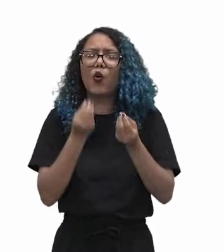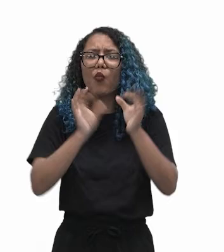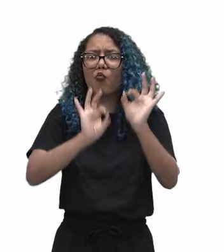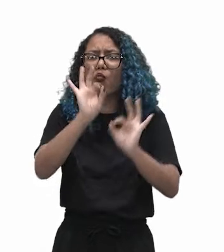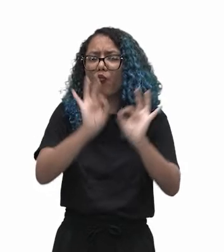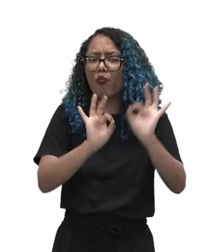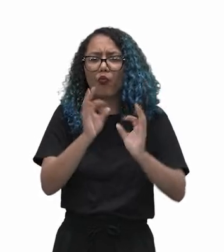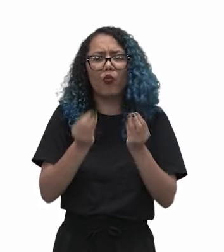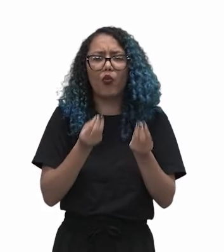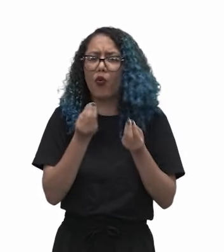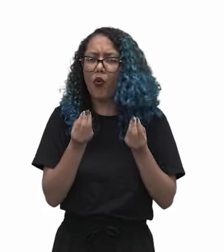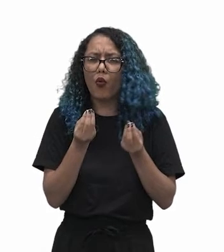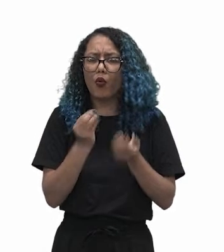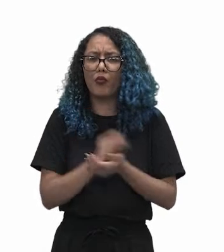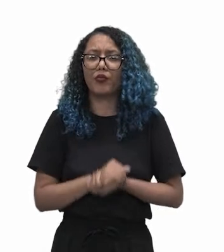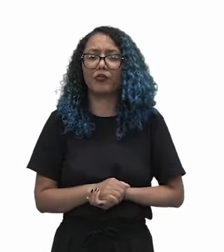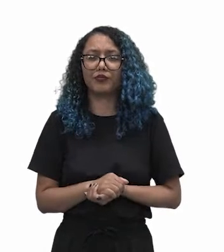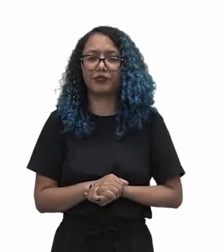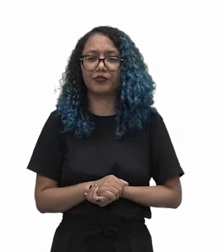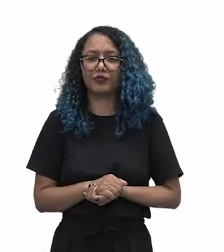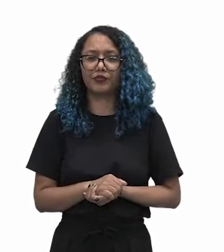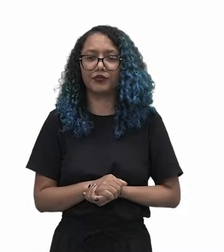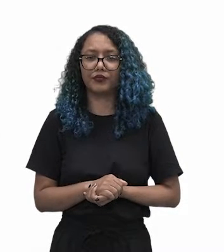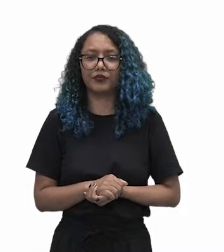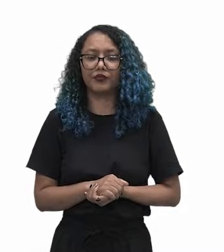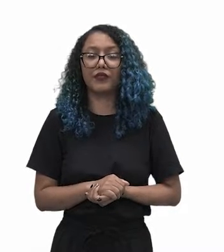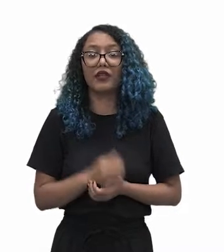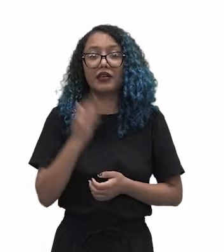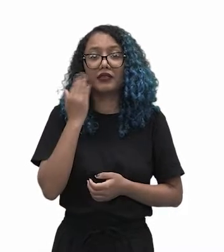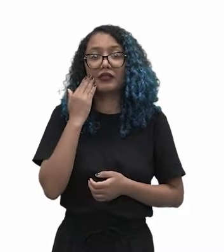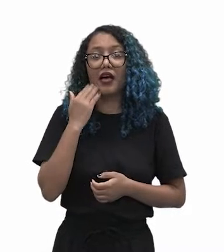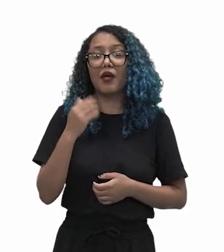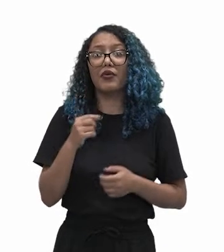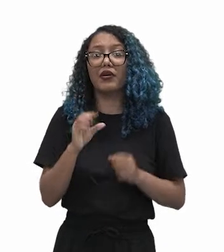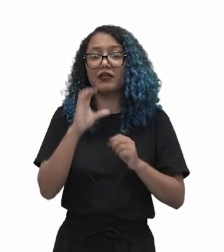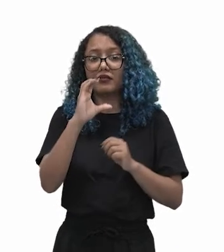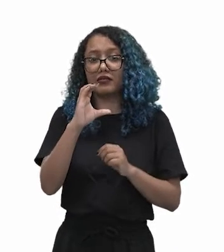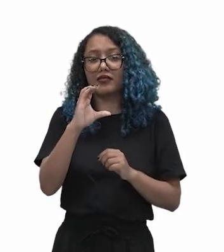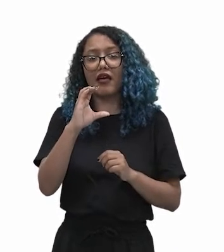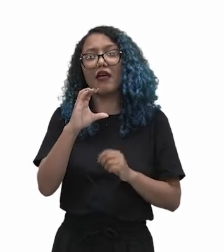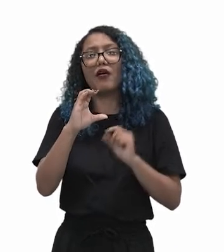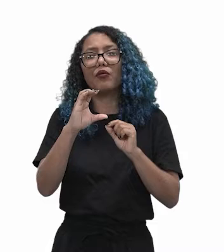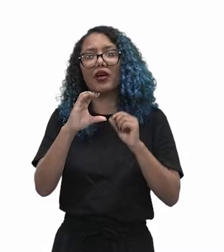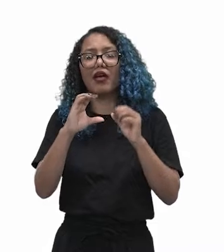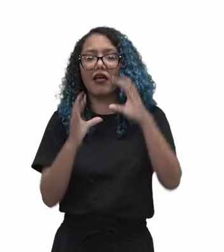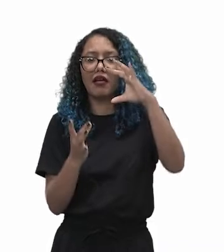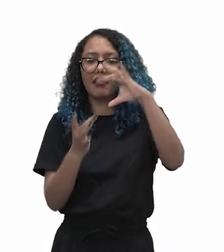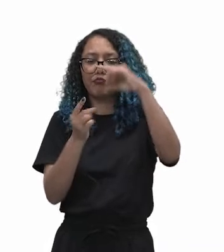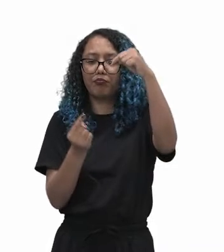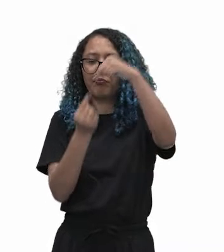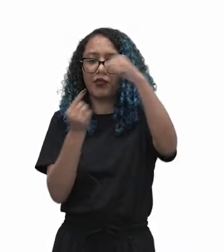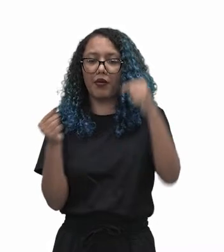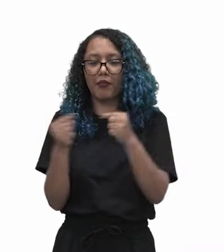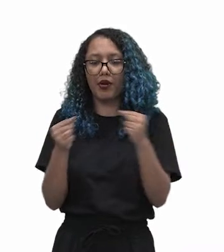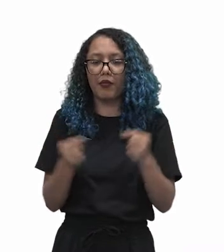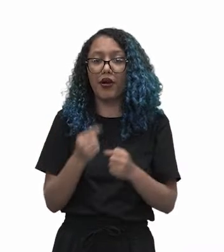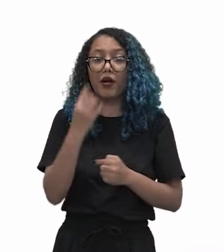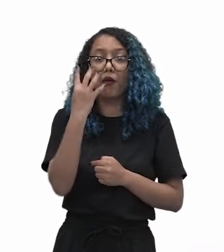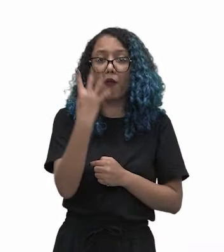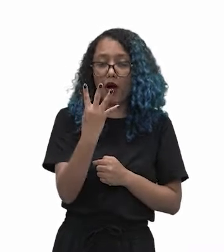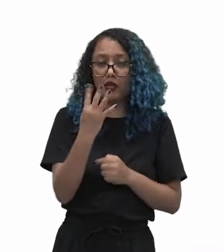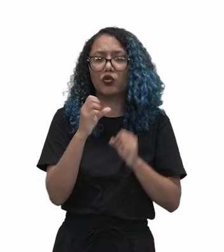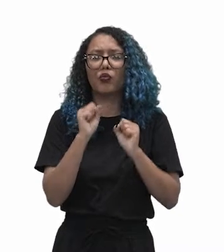Elas são organizadas, já sabemos que o carbono ele faz 4 ligações. Podem ser ligações simples, podem